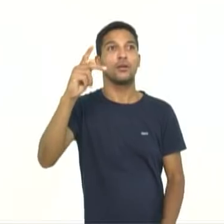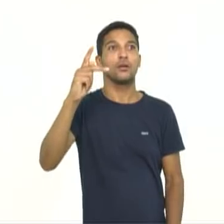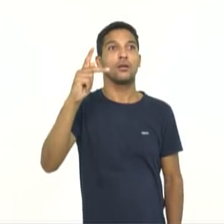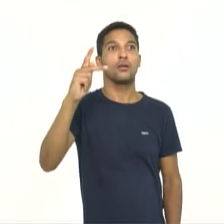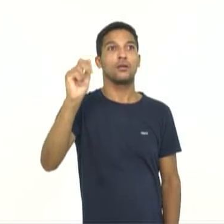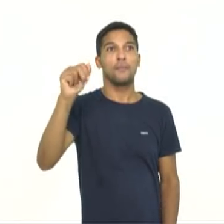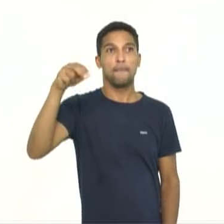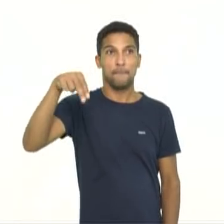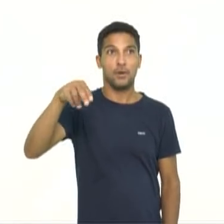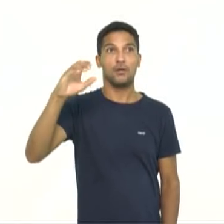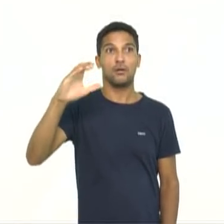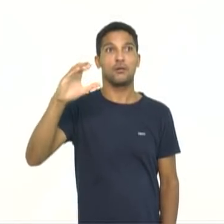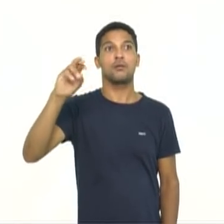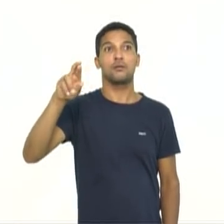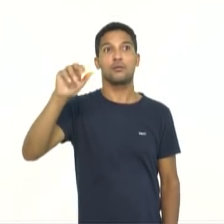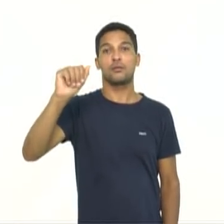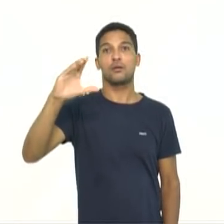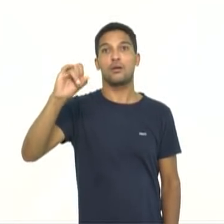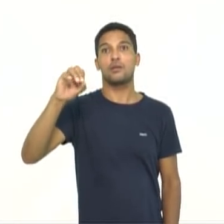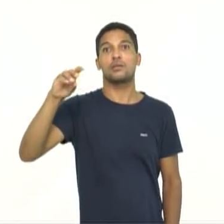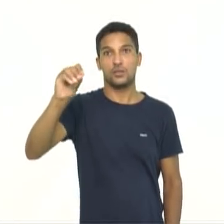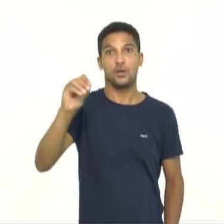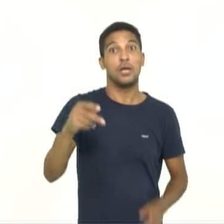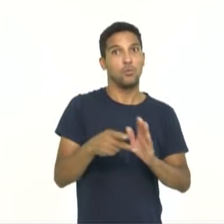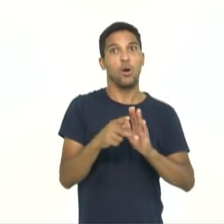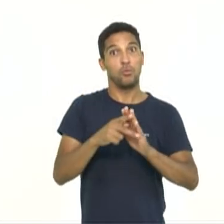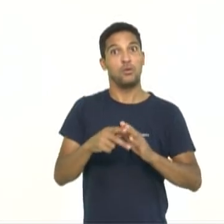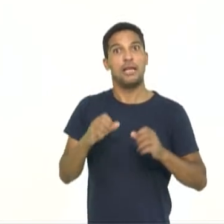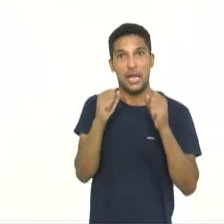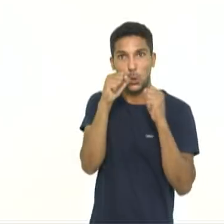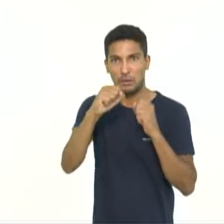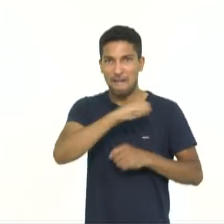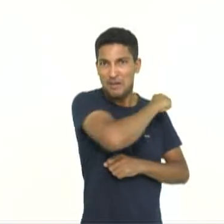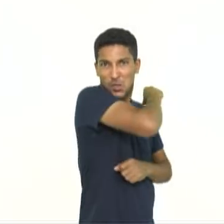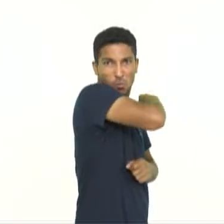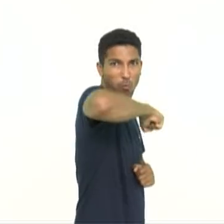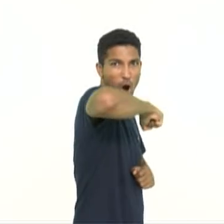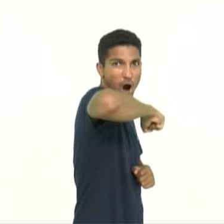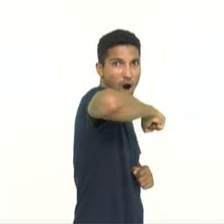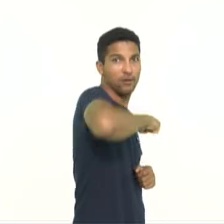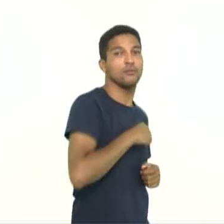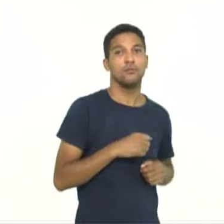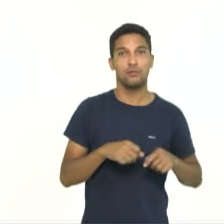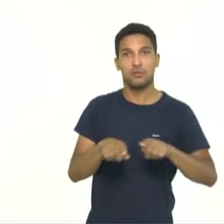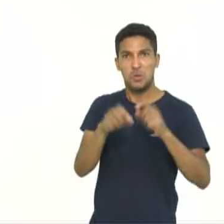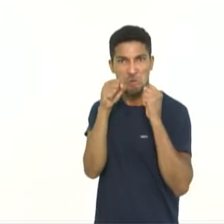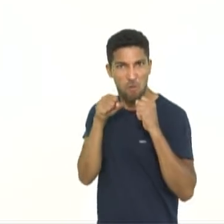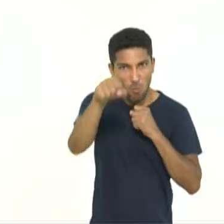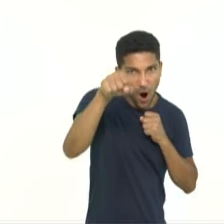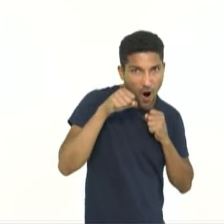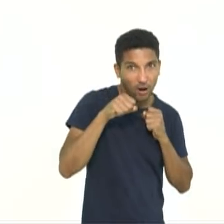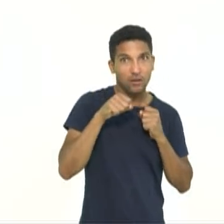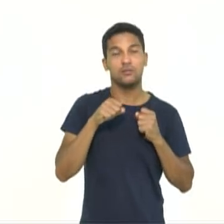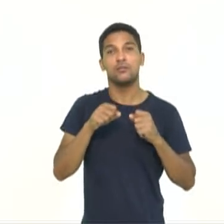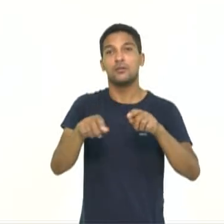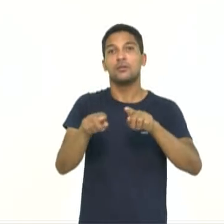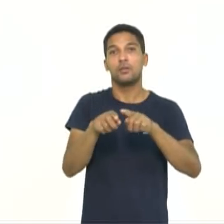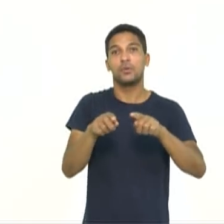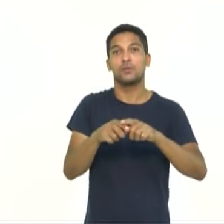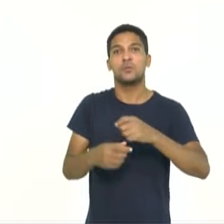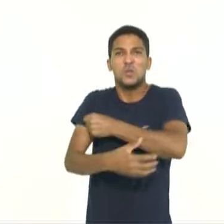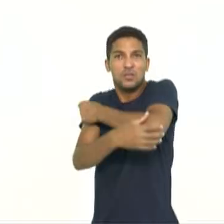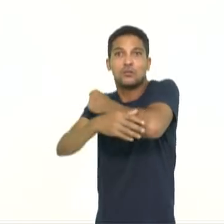né? Naqueles jogos que eram realizados em homenagem aos deuses, né? Já existiam ali competições de lutas,